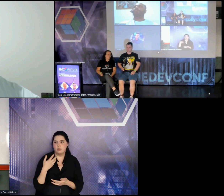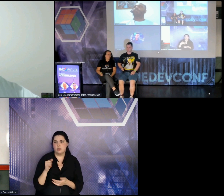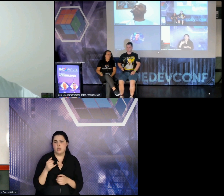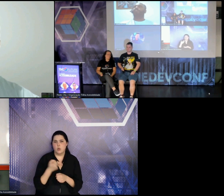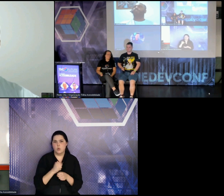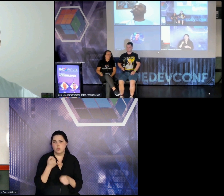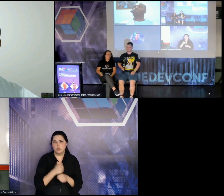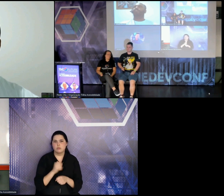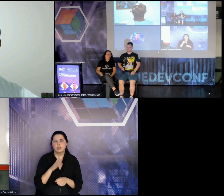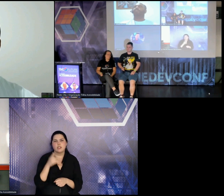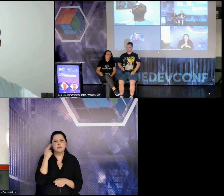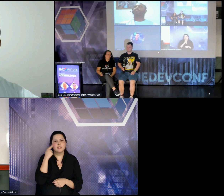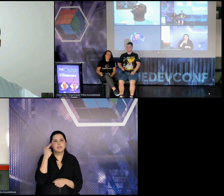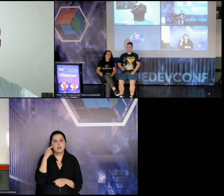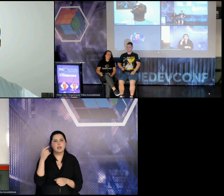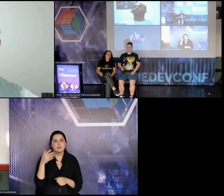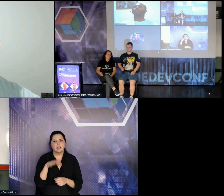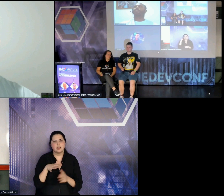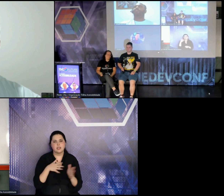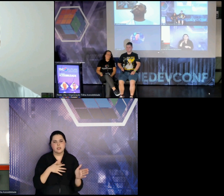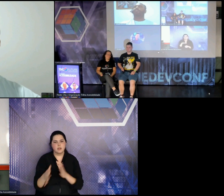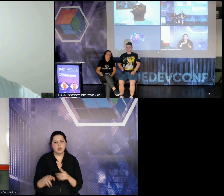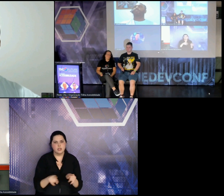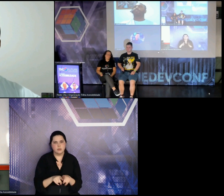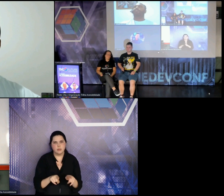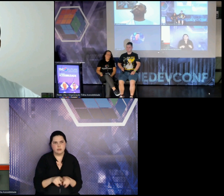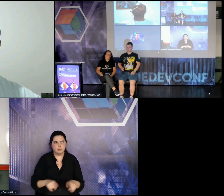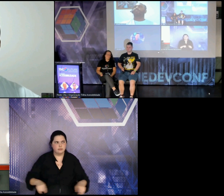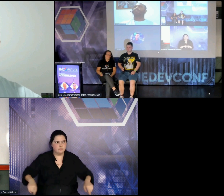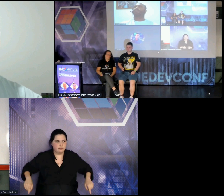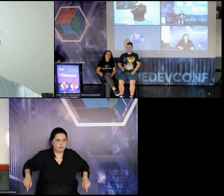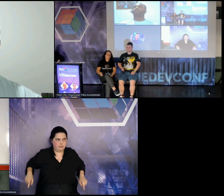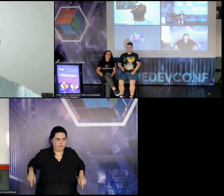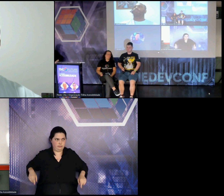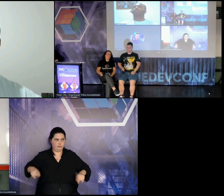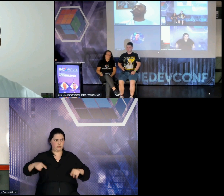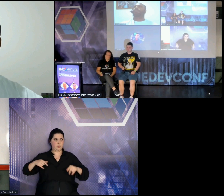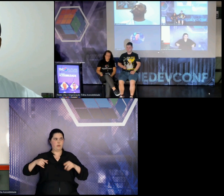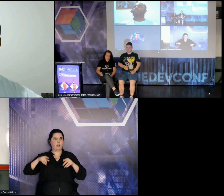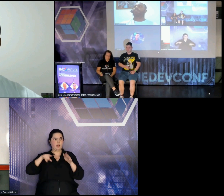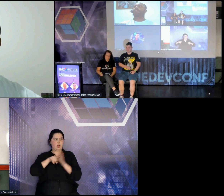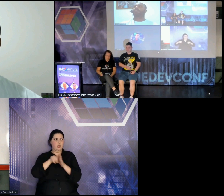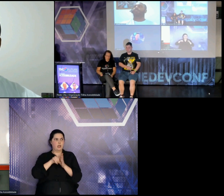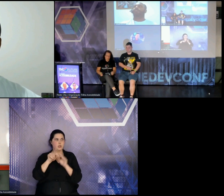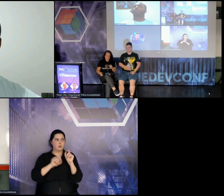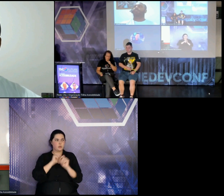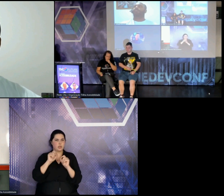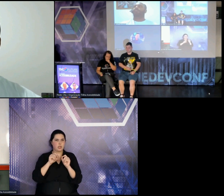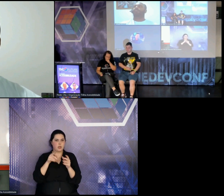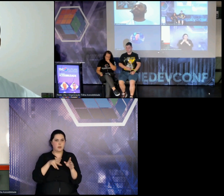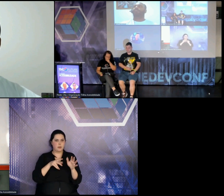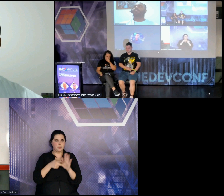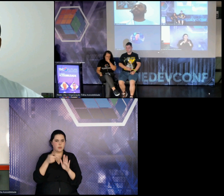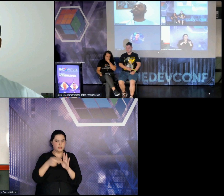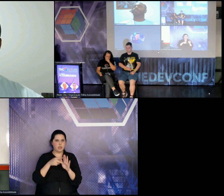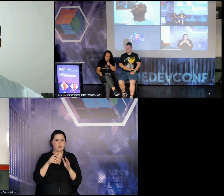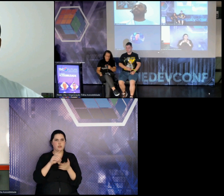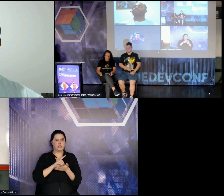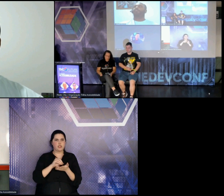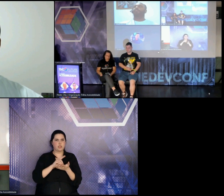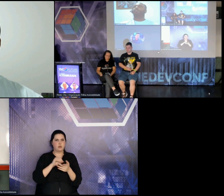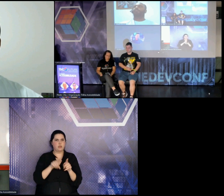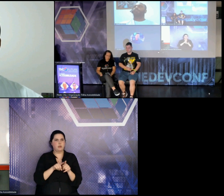construção a gente já pensar em acessibilidade. E eu trago essa analogia, por exemplo, para dentro dos nossos projetos digitais, né? Às